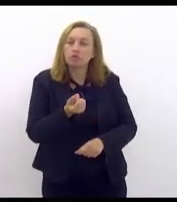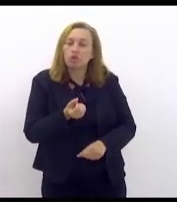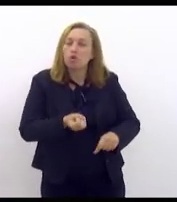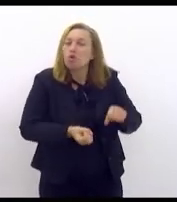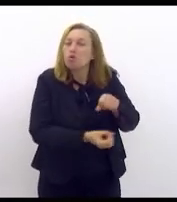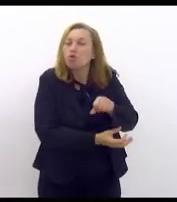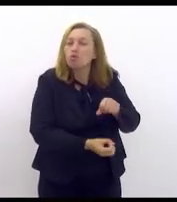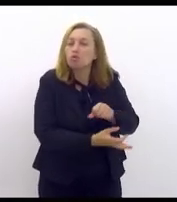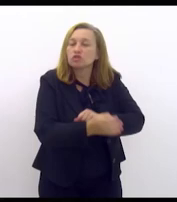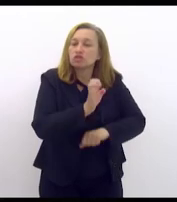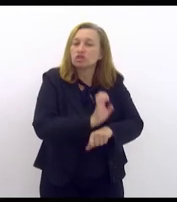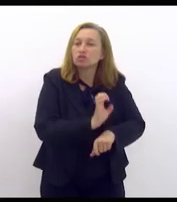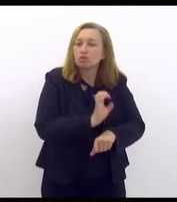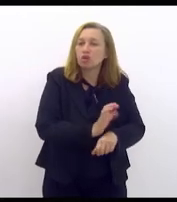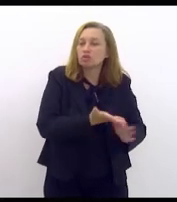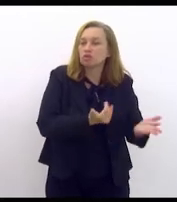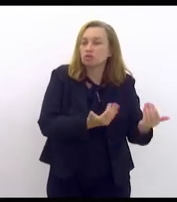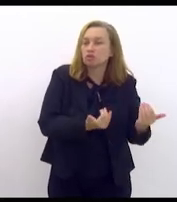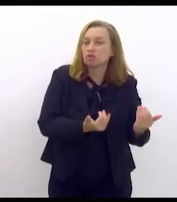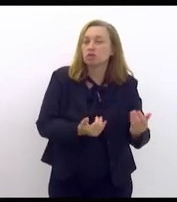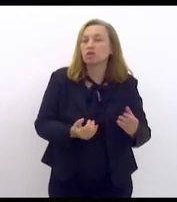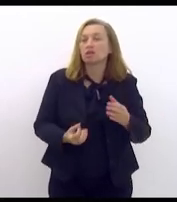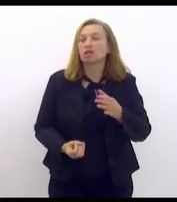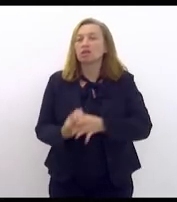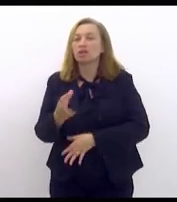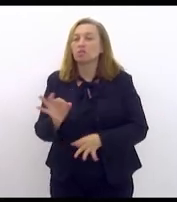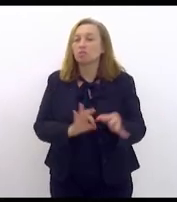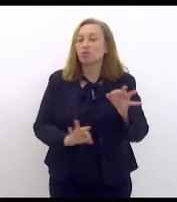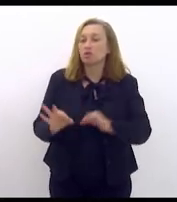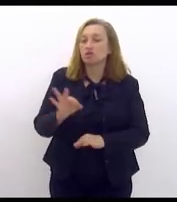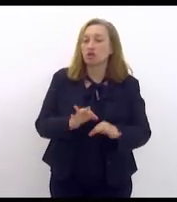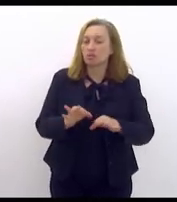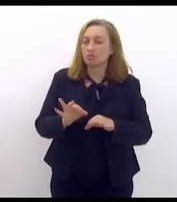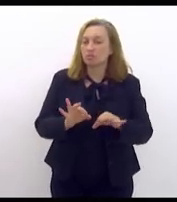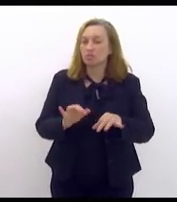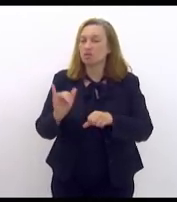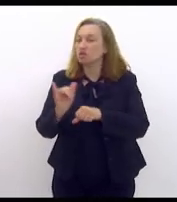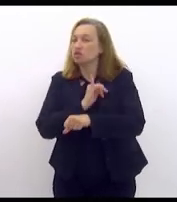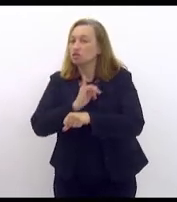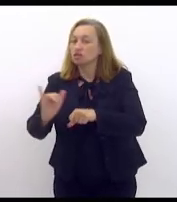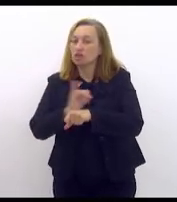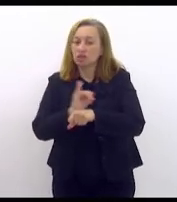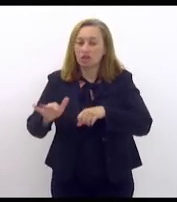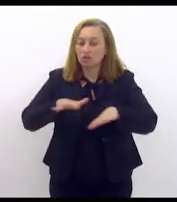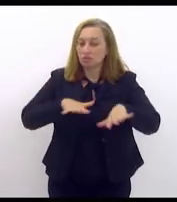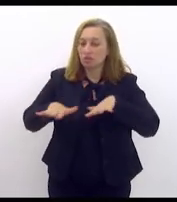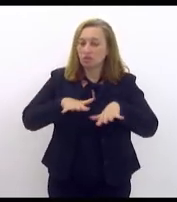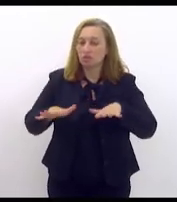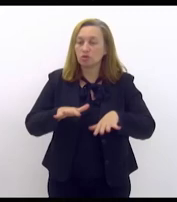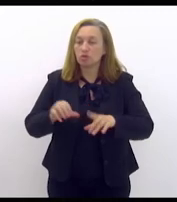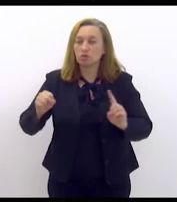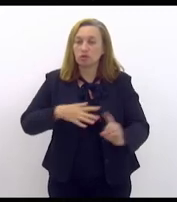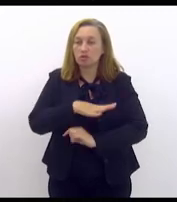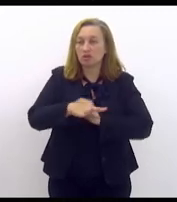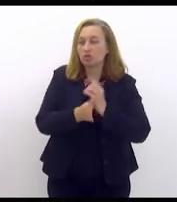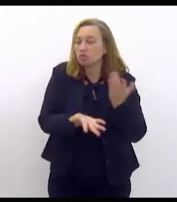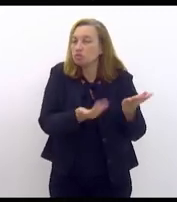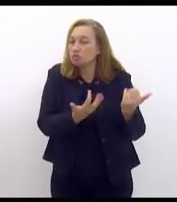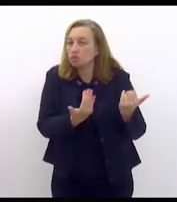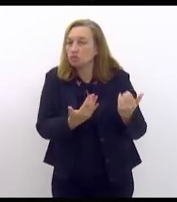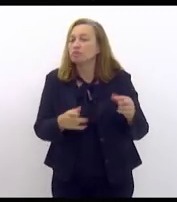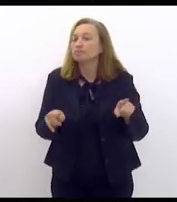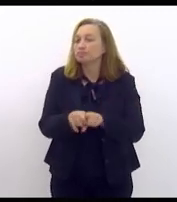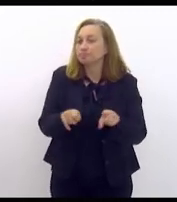Juventude financia projetos elaborados por coletivos, movimentos sociais de juventude, além